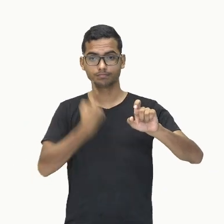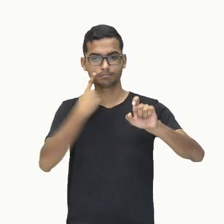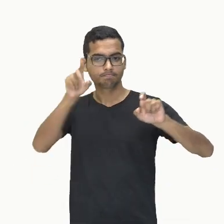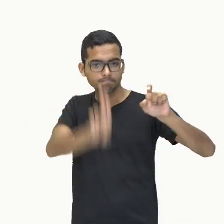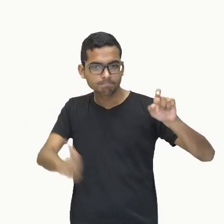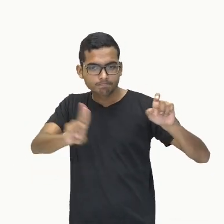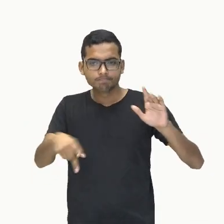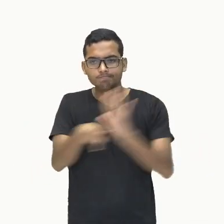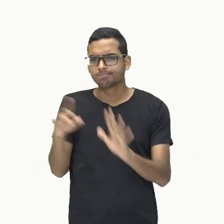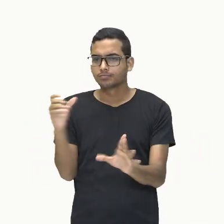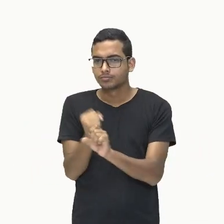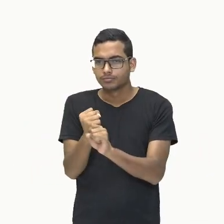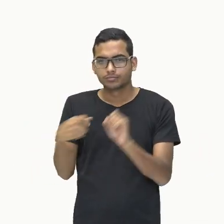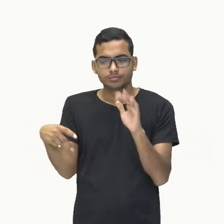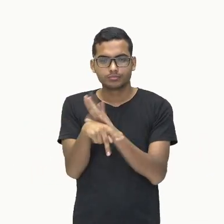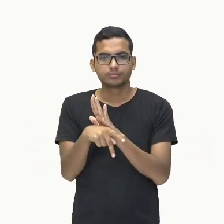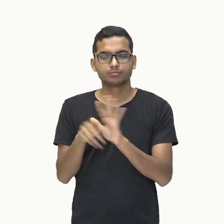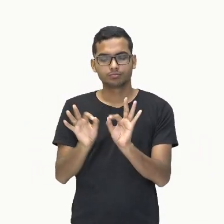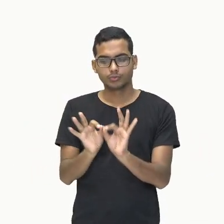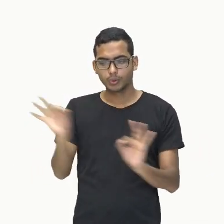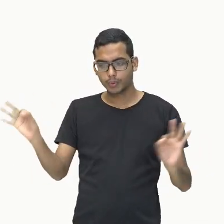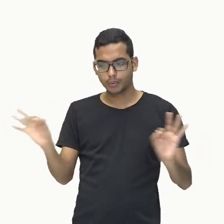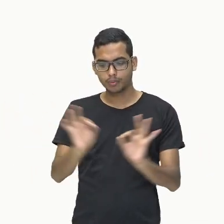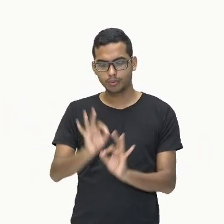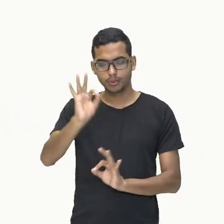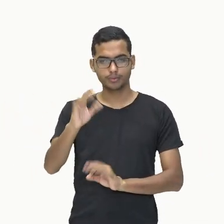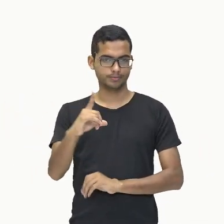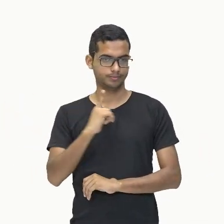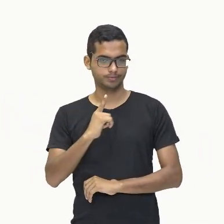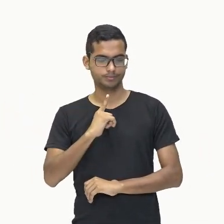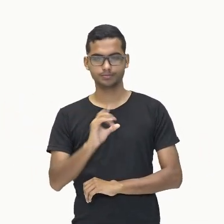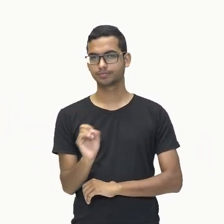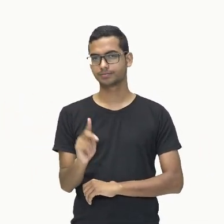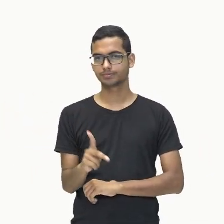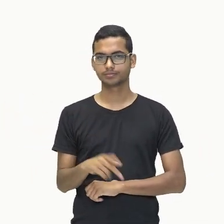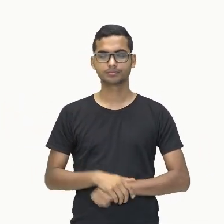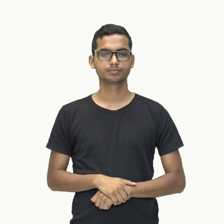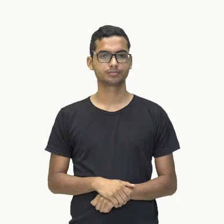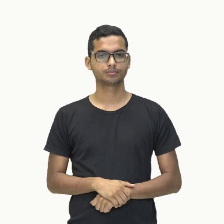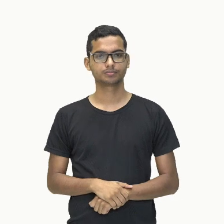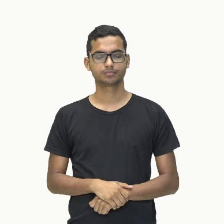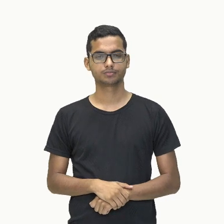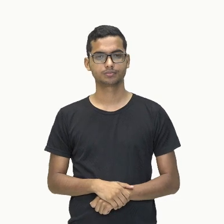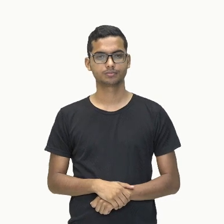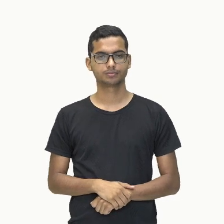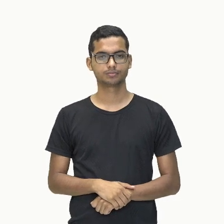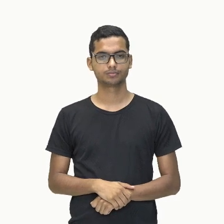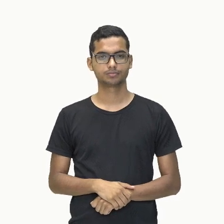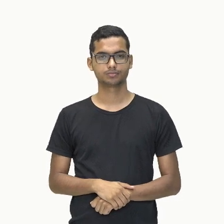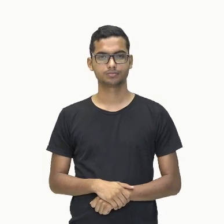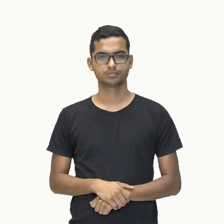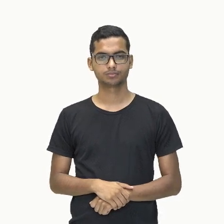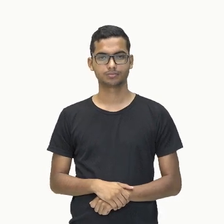utilizamos para calcular a distância, tá bom? A distância aqui de um ponto